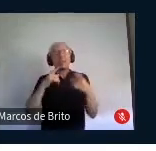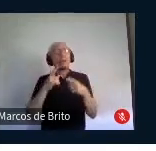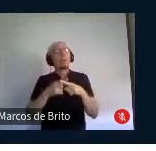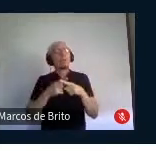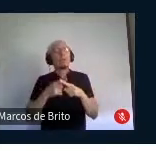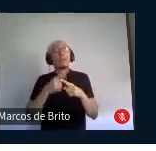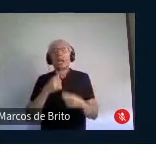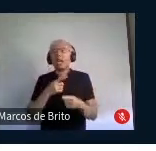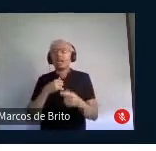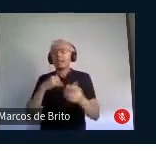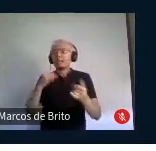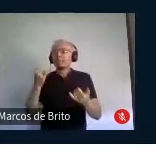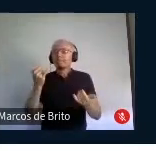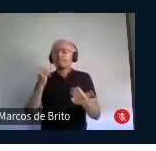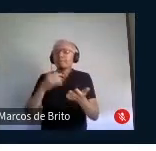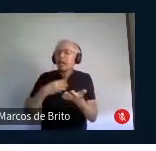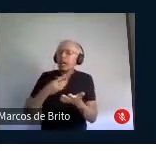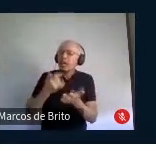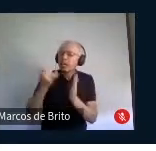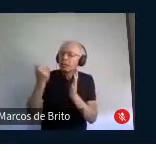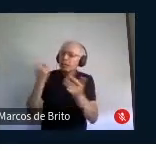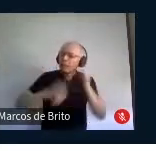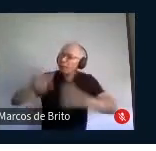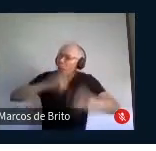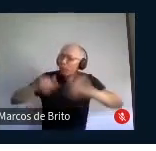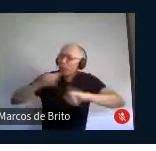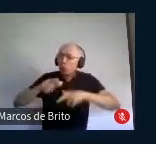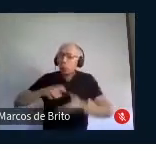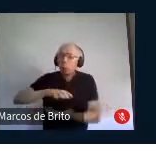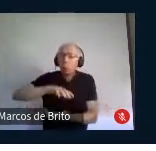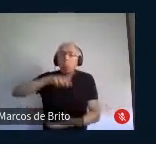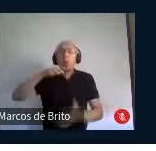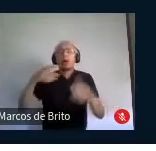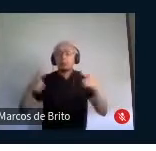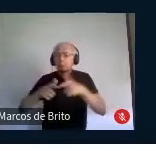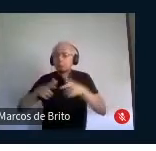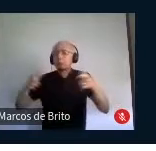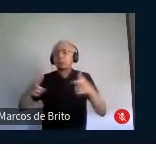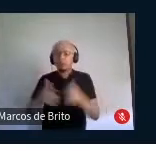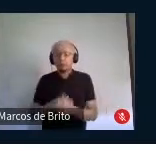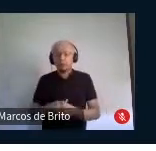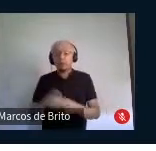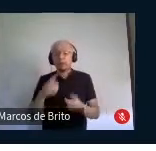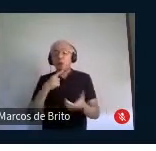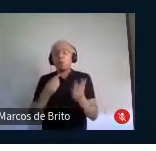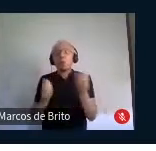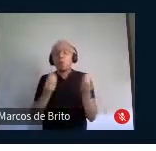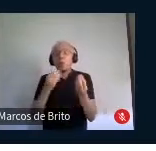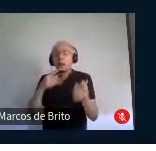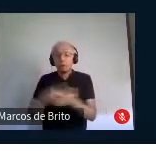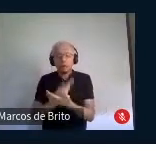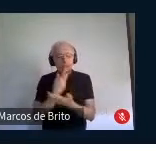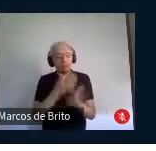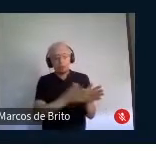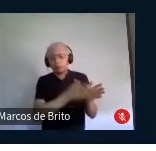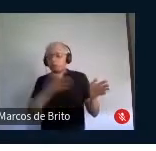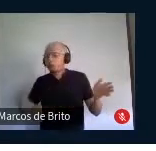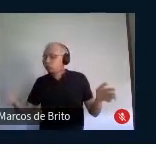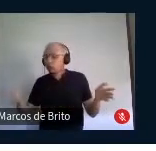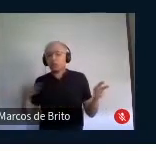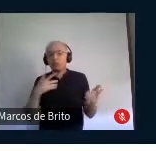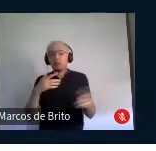muitas informações, e nós vamos iniciar agora com a análise sincrônica dos CAIs no Brasil.